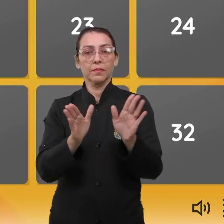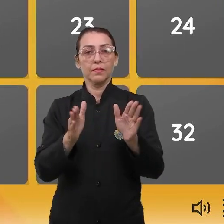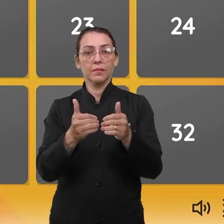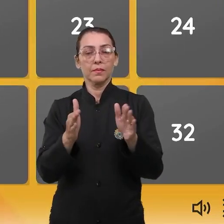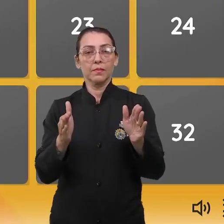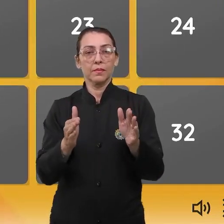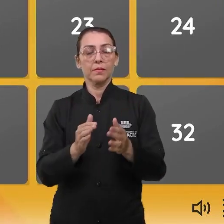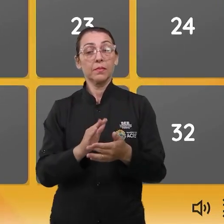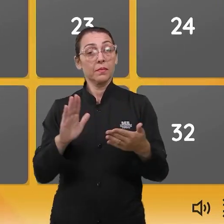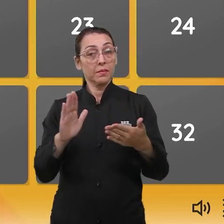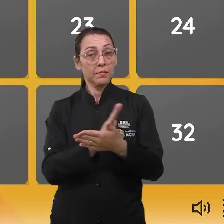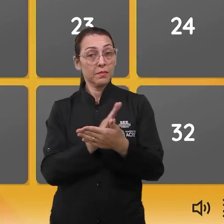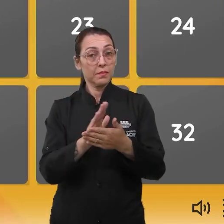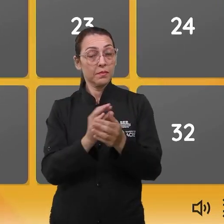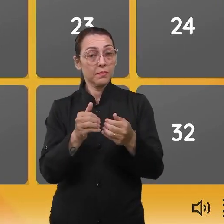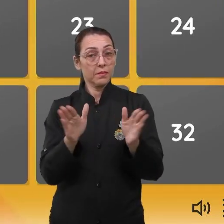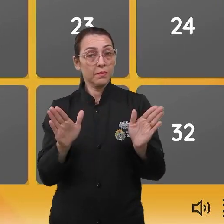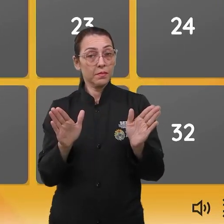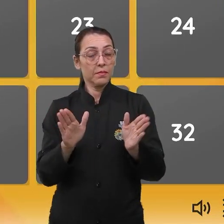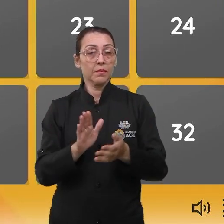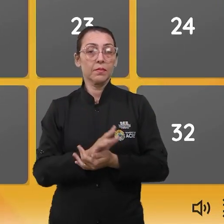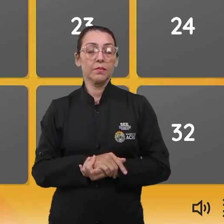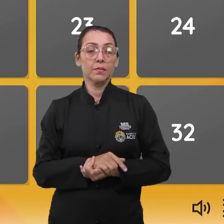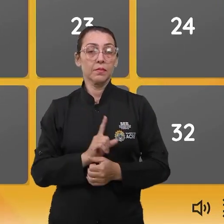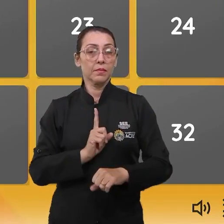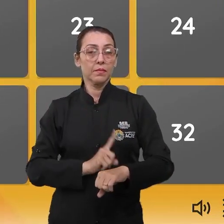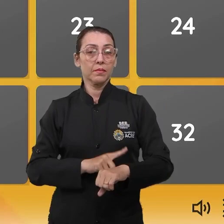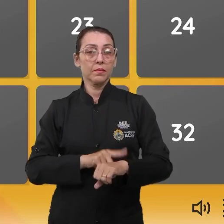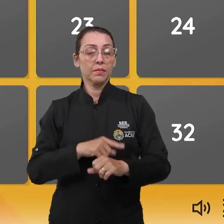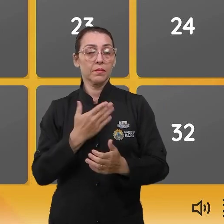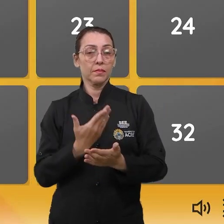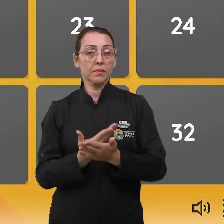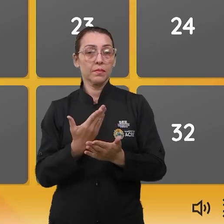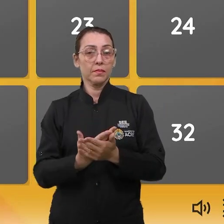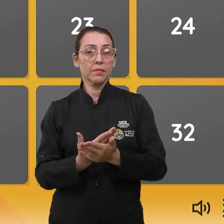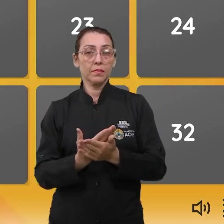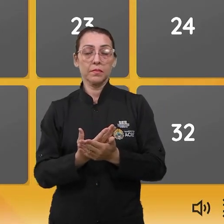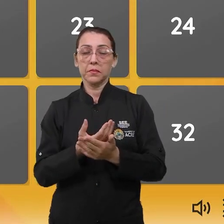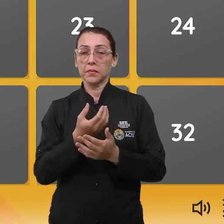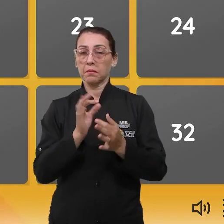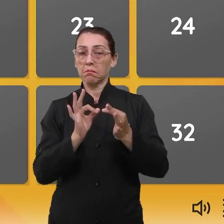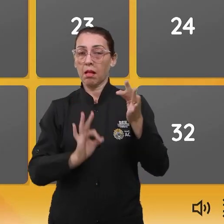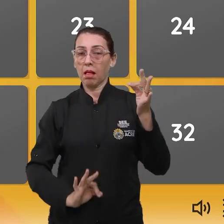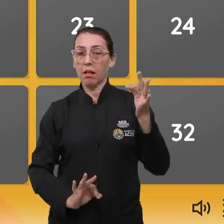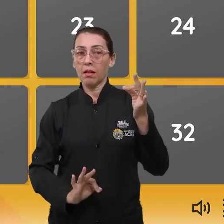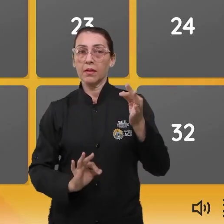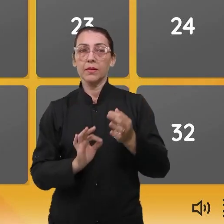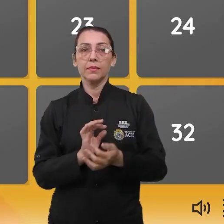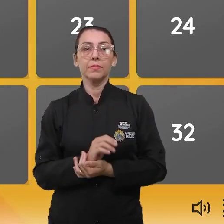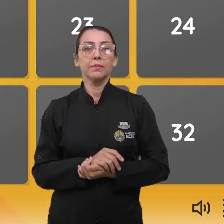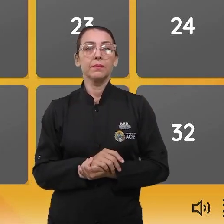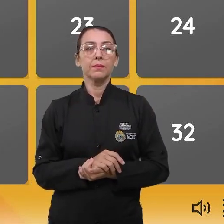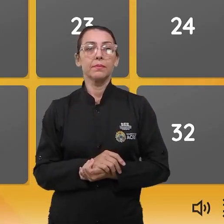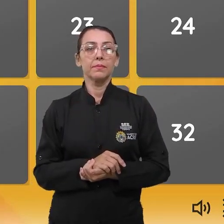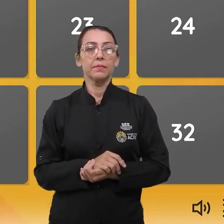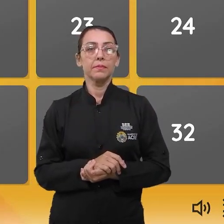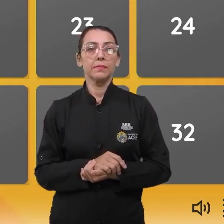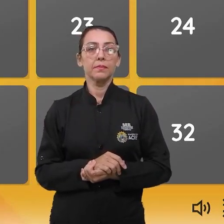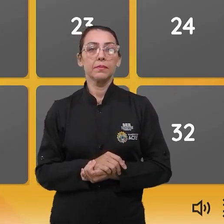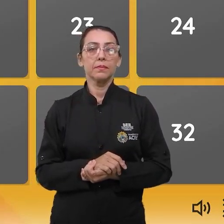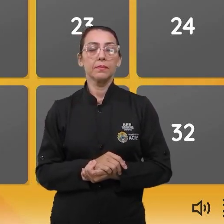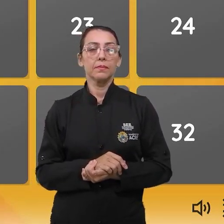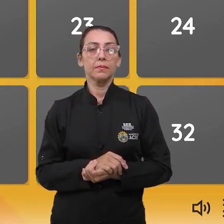Vamos abrir só algumas, tá, galera? Nosso tempo de aula, ele não é tão longo. Vamos abrir aqui. Quem é esse